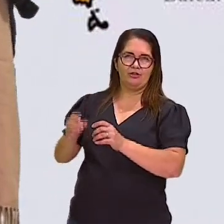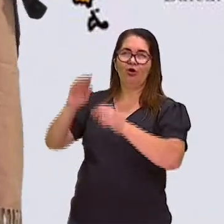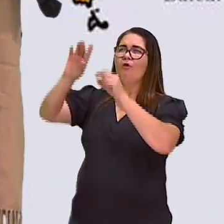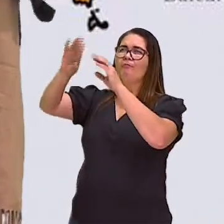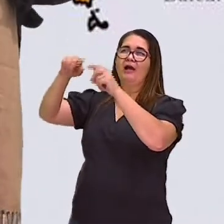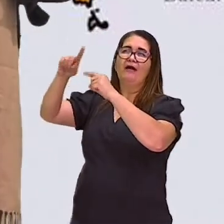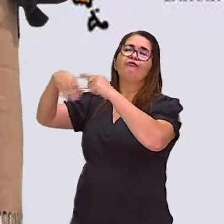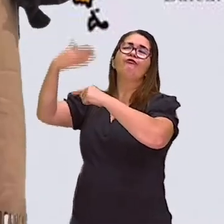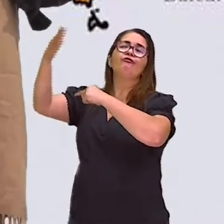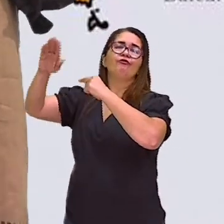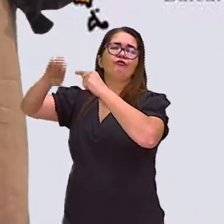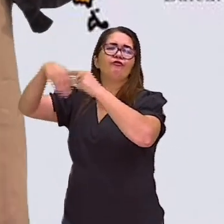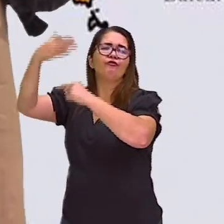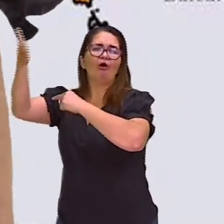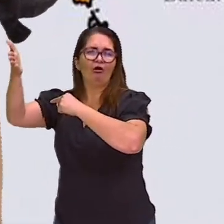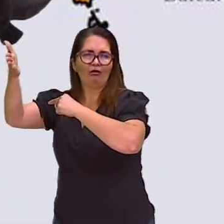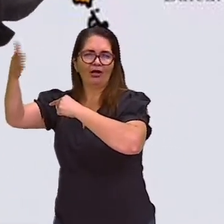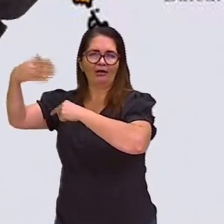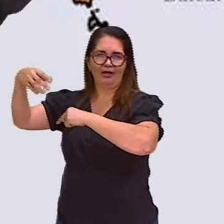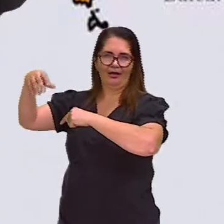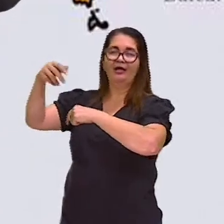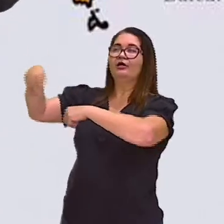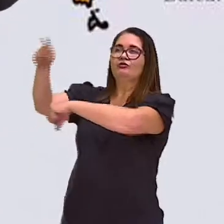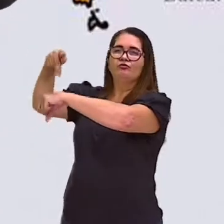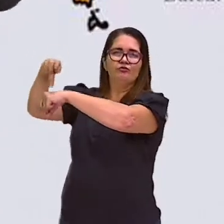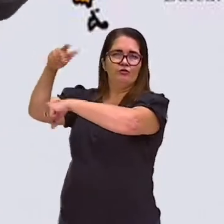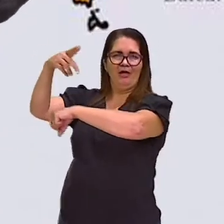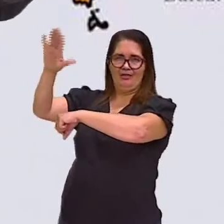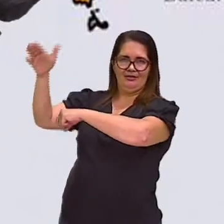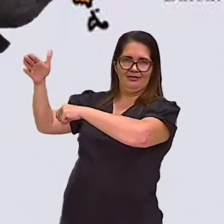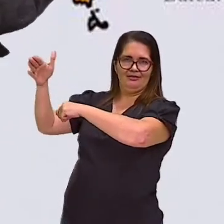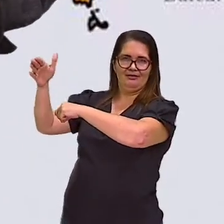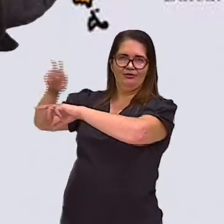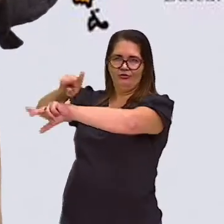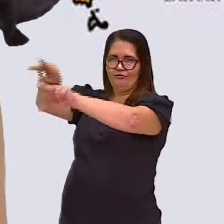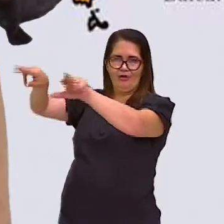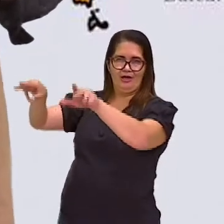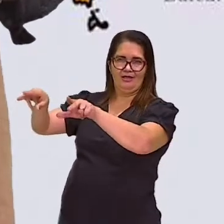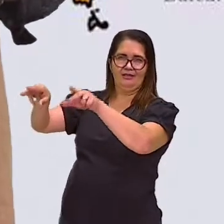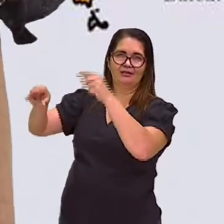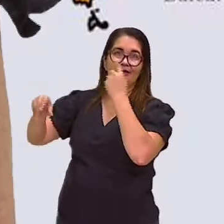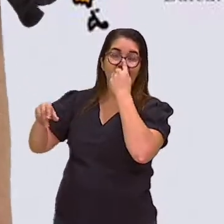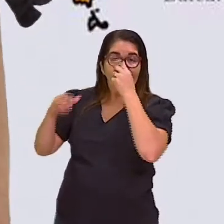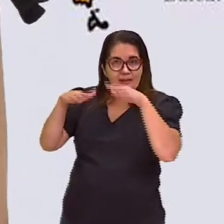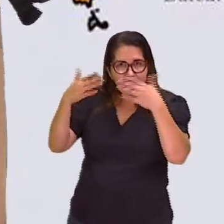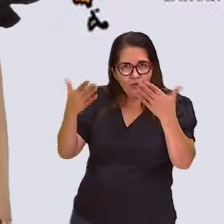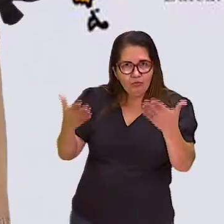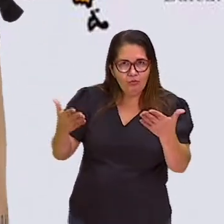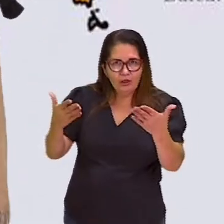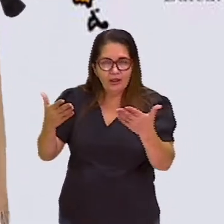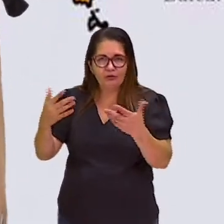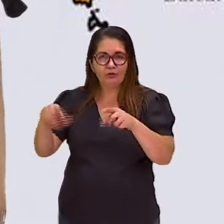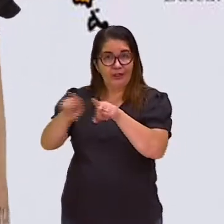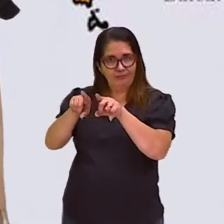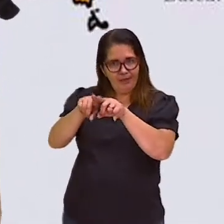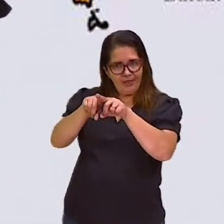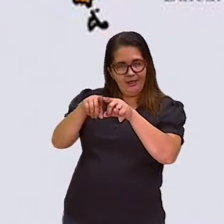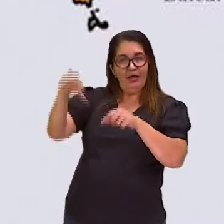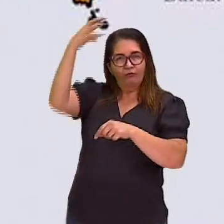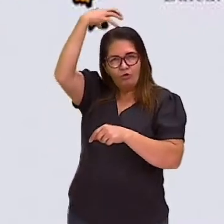do século XVI, essa crise de sucessão deflagrou-se quando Dom Henrique, Rei de